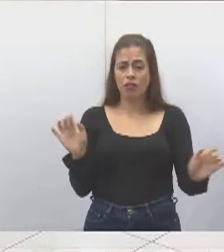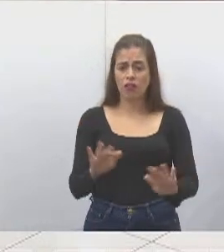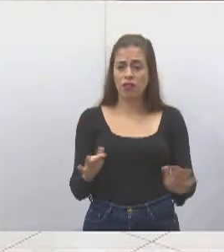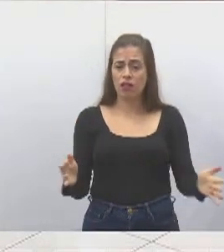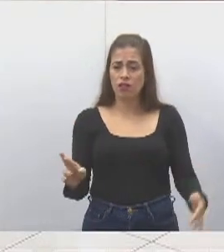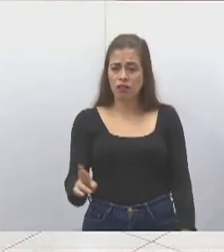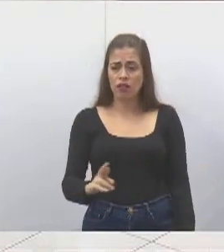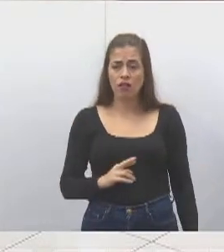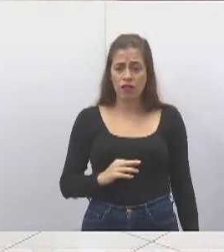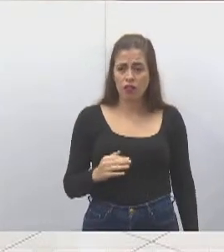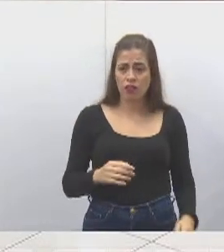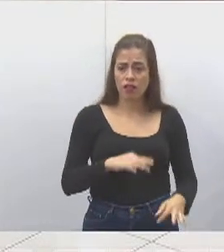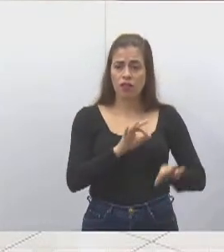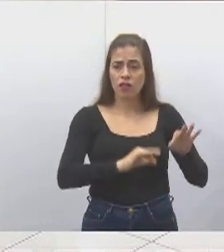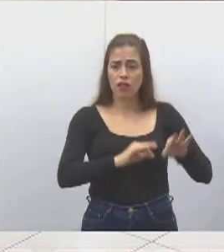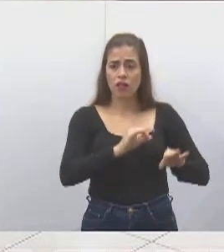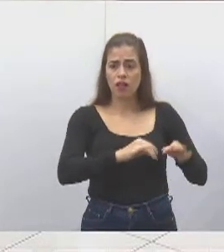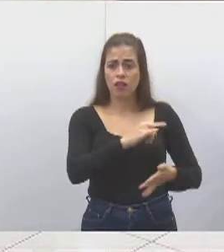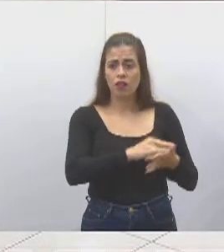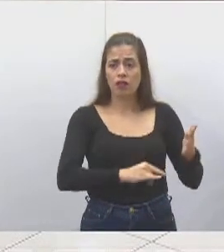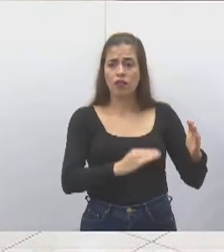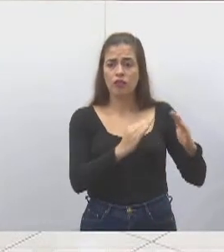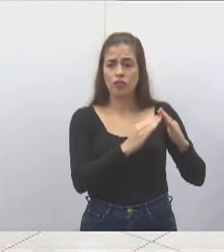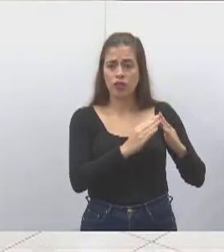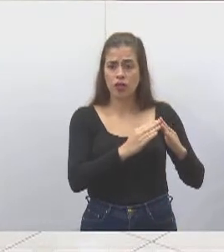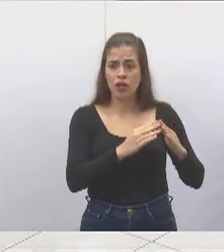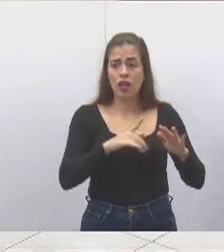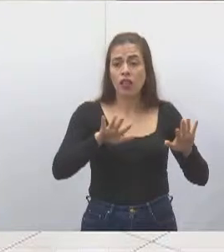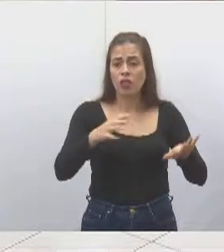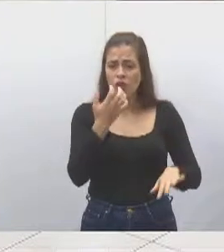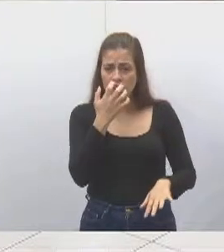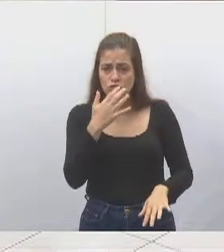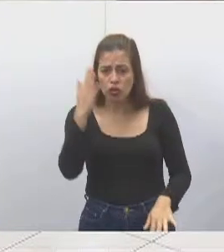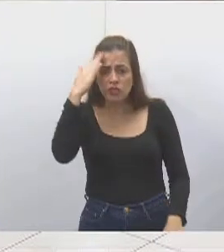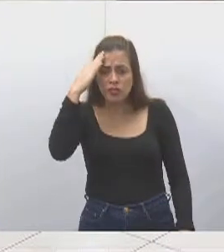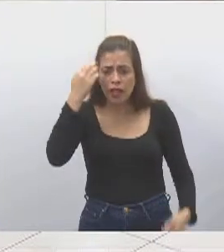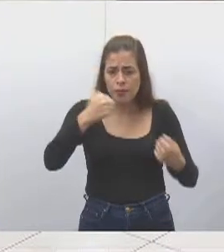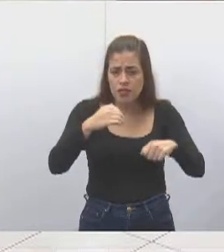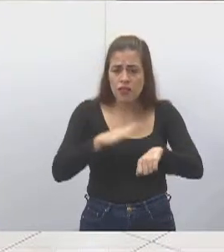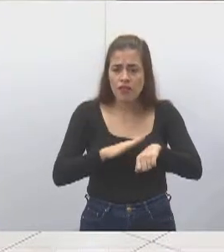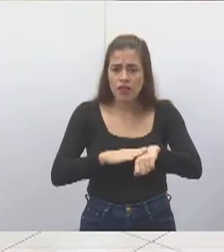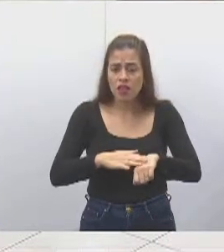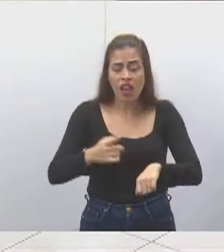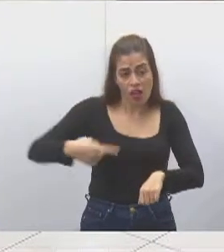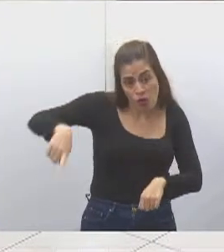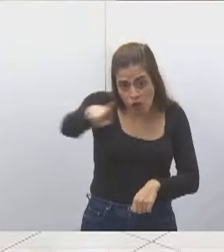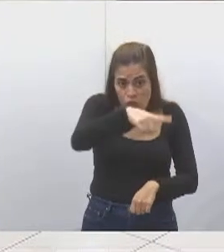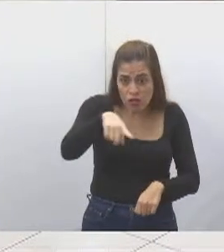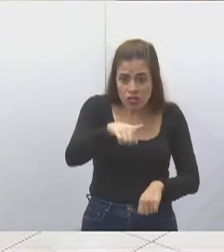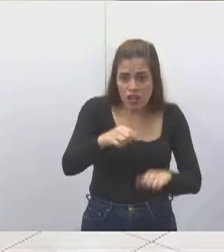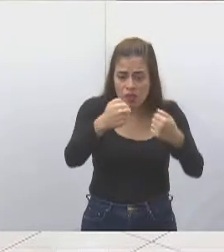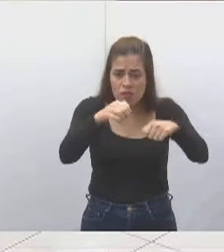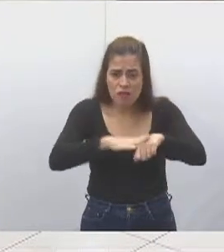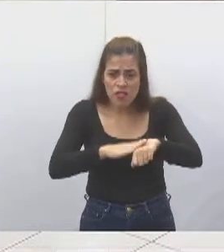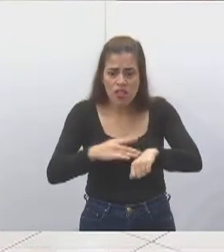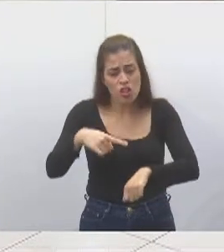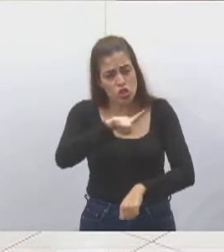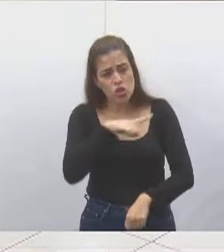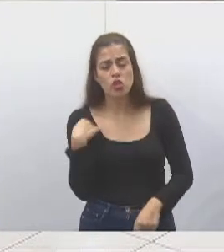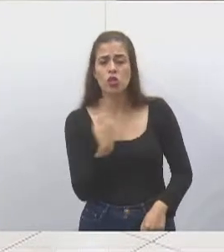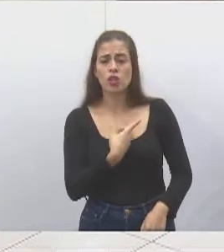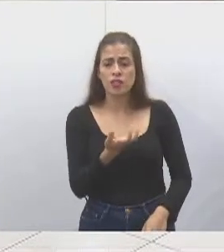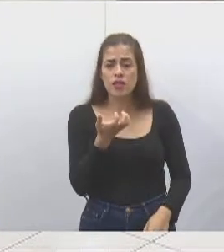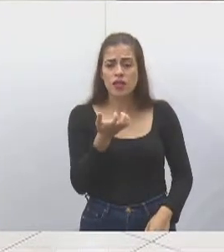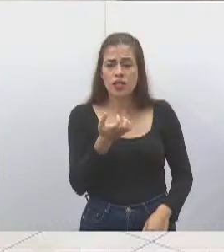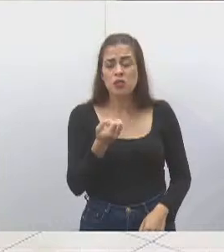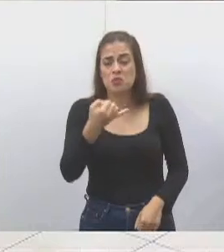Legalização fundiária, até os cachorros da rua sabem que tem que ser feito, certo? Agora tem que partir daqui, partir de vocês. E é isso que nós queremos. E no ano